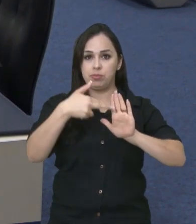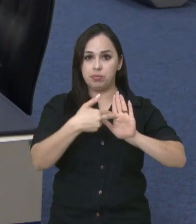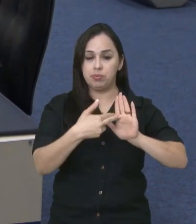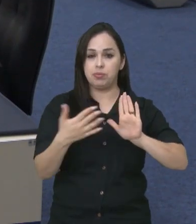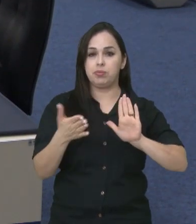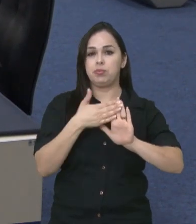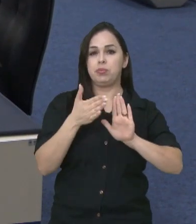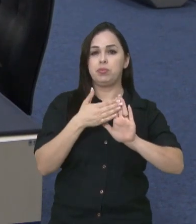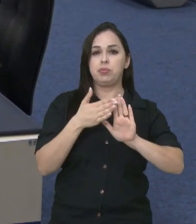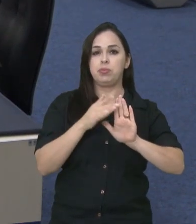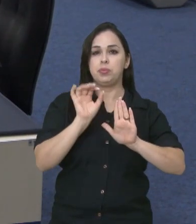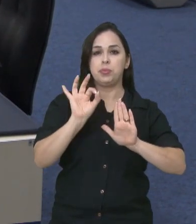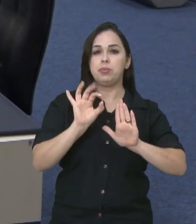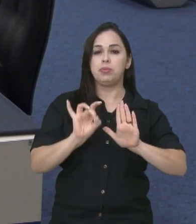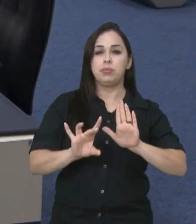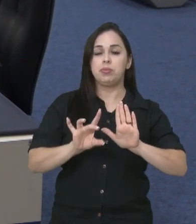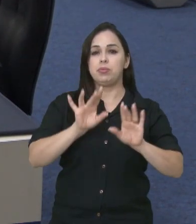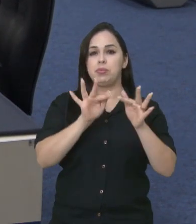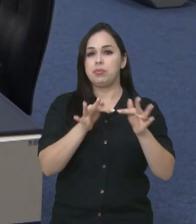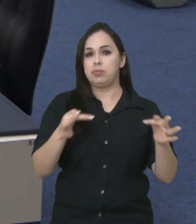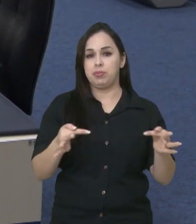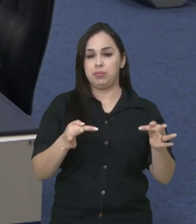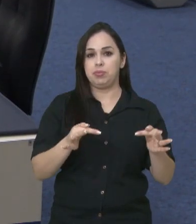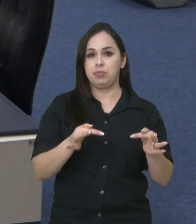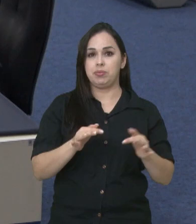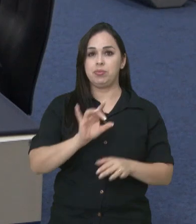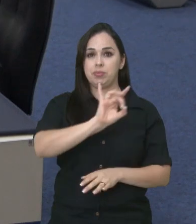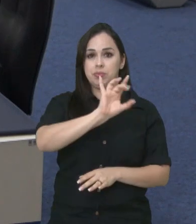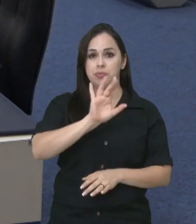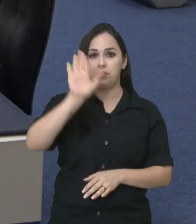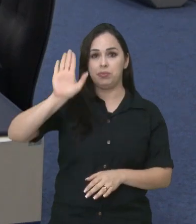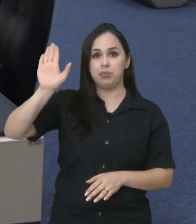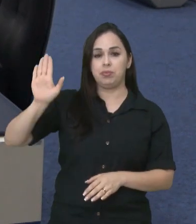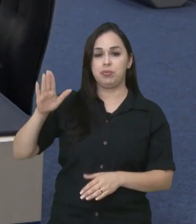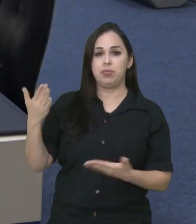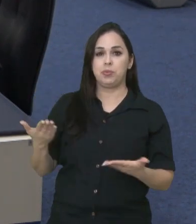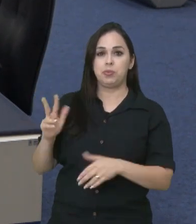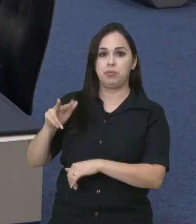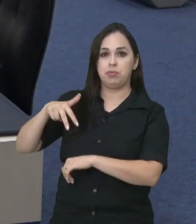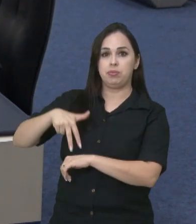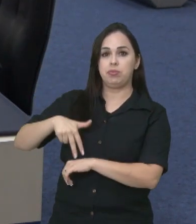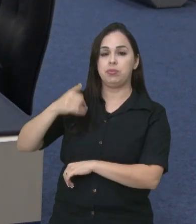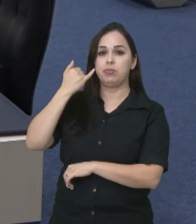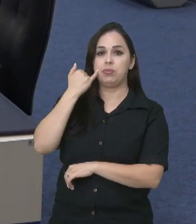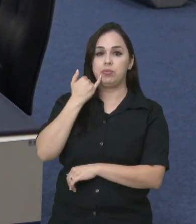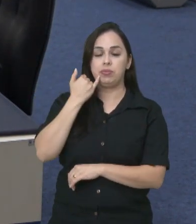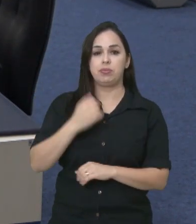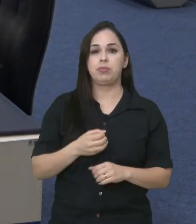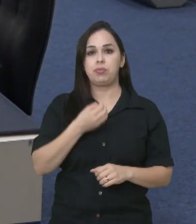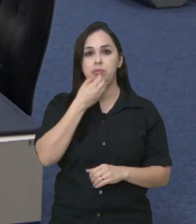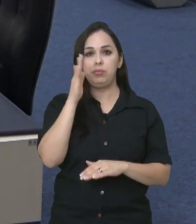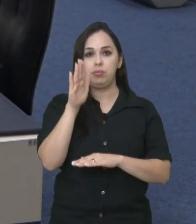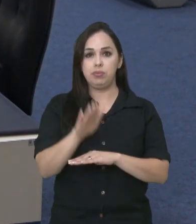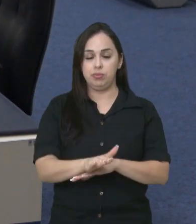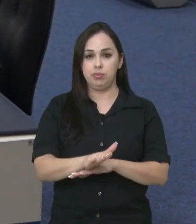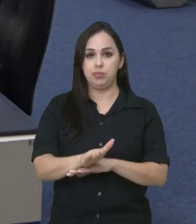das proposituras será de forma simbólica. Com a palavra, vereador José Luiz. Senhor presidente, boa